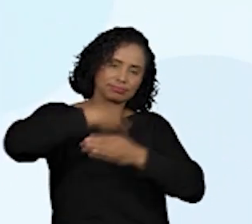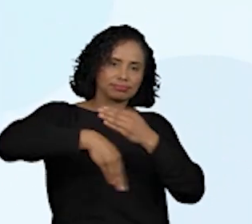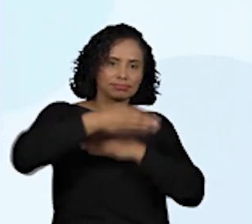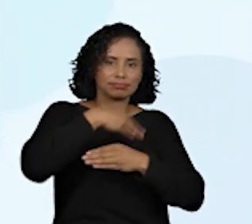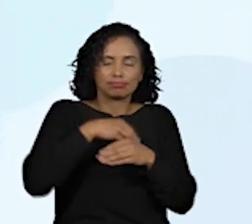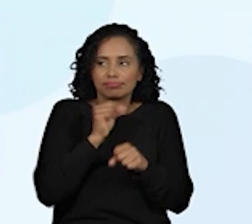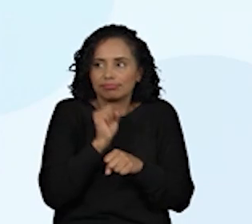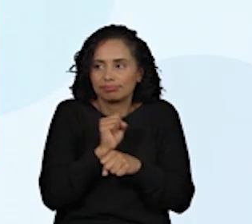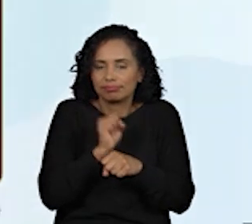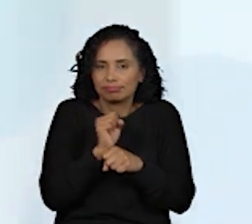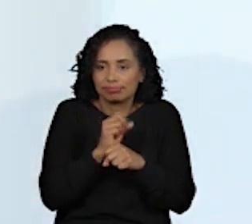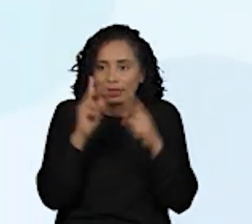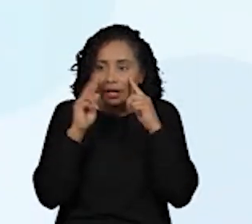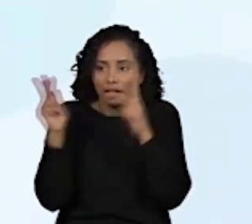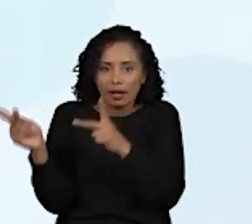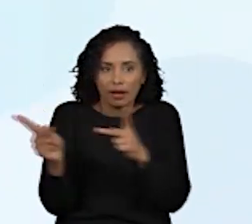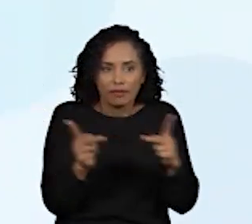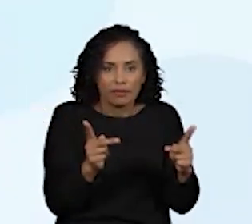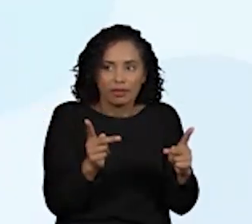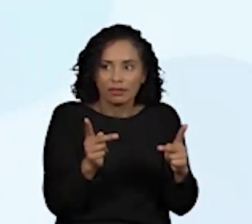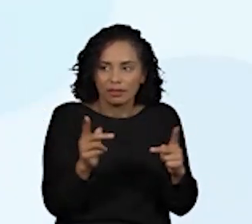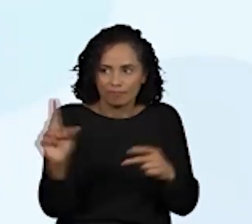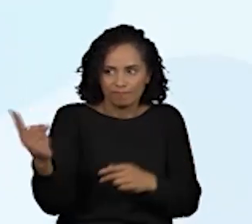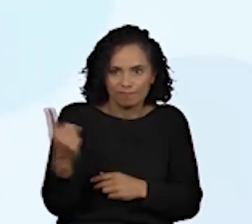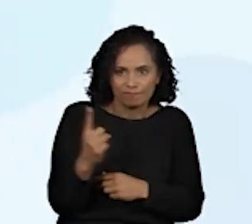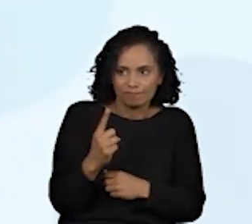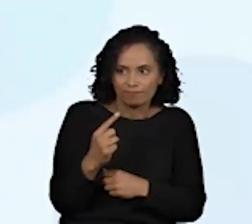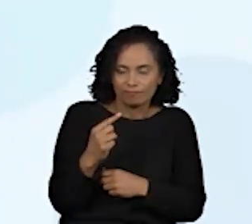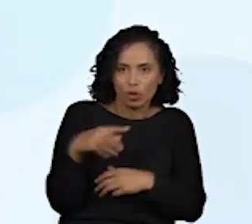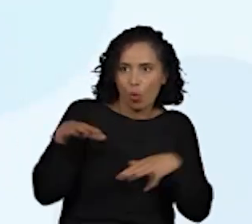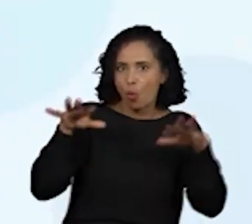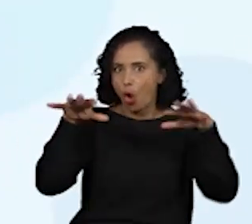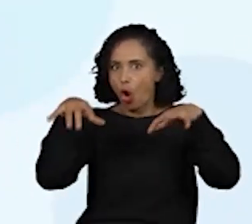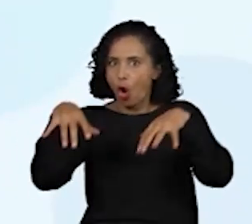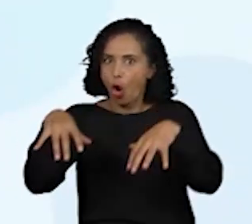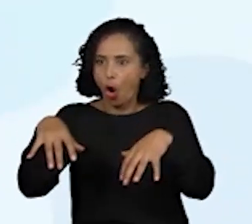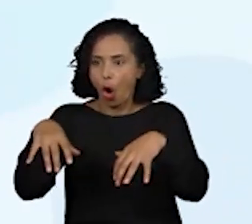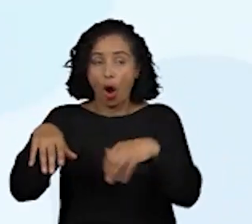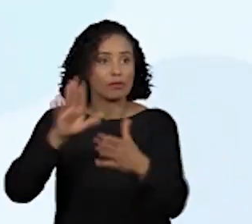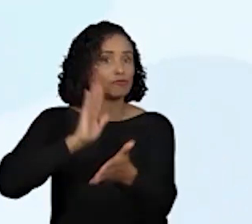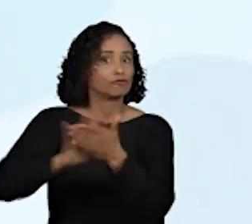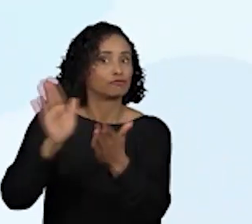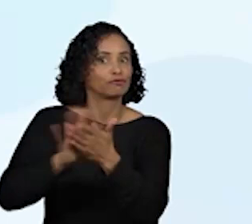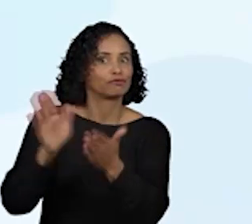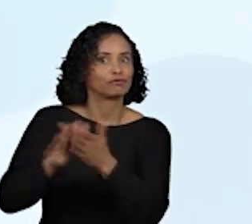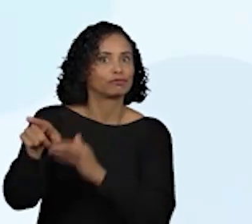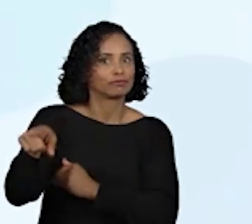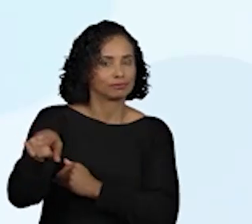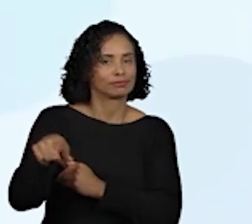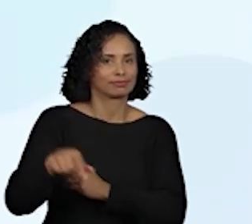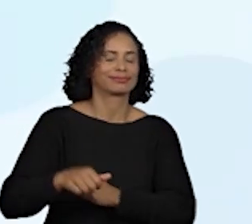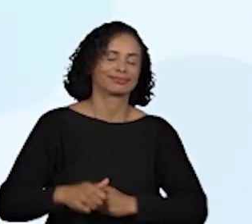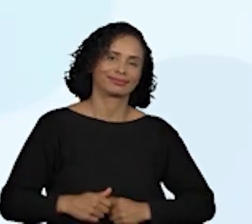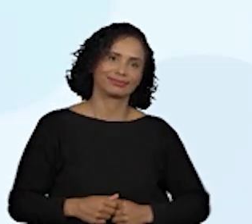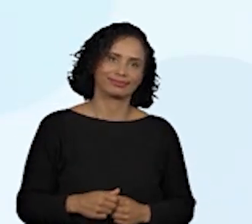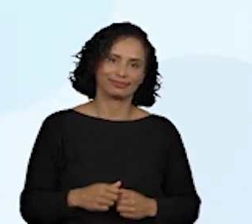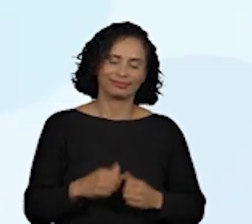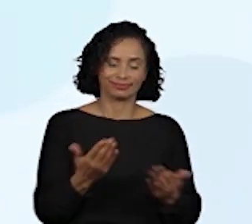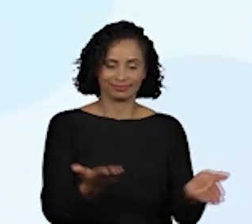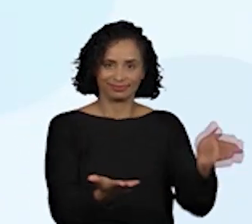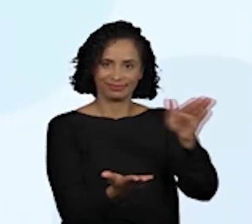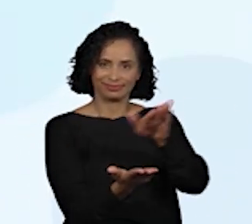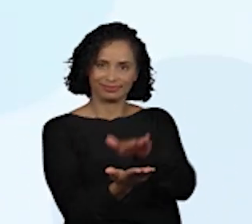local. Uma múmia na tela, antes de fecharmos o